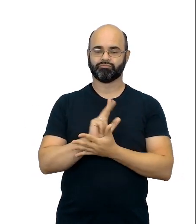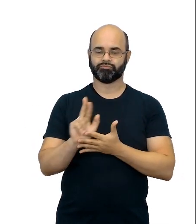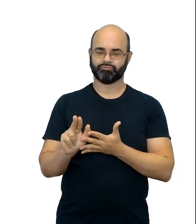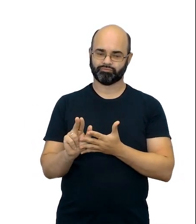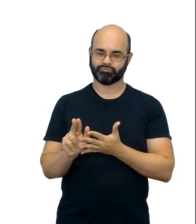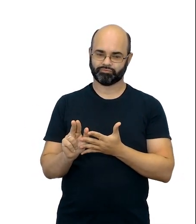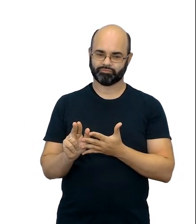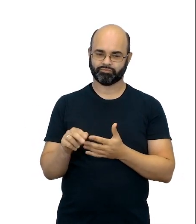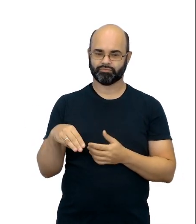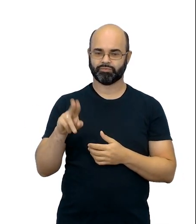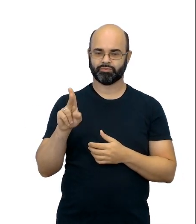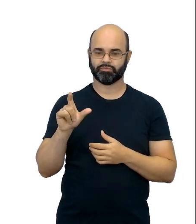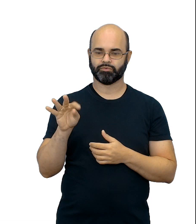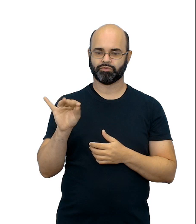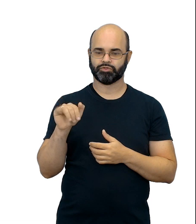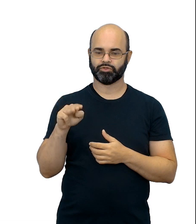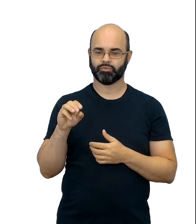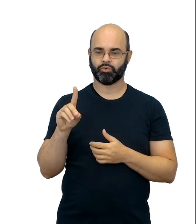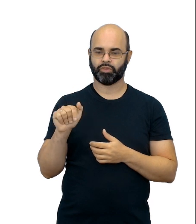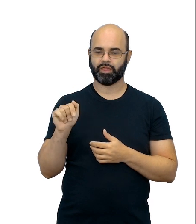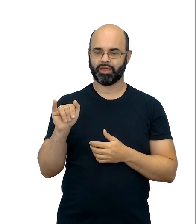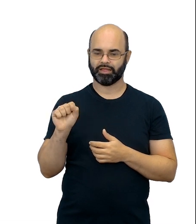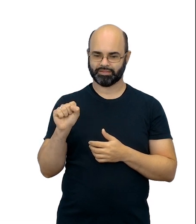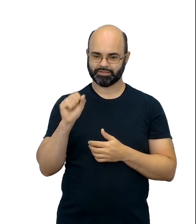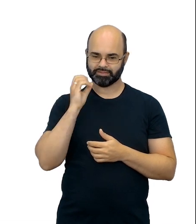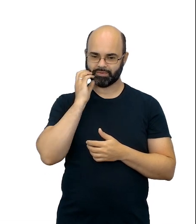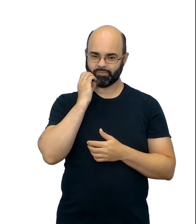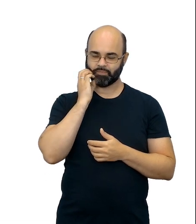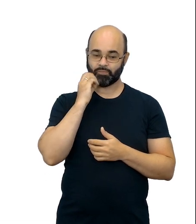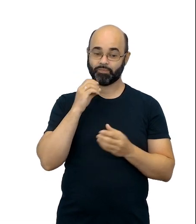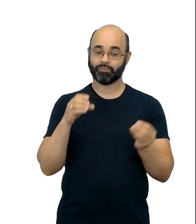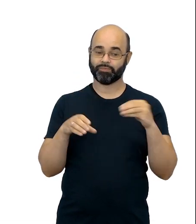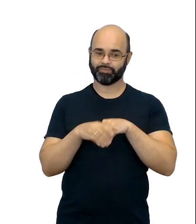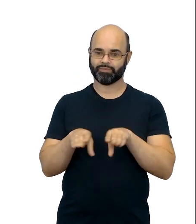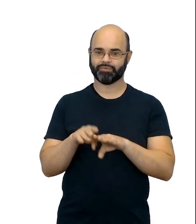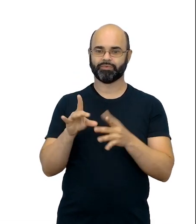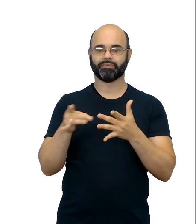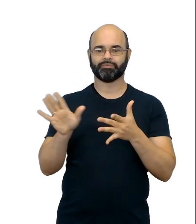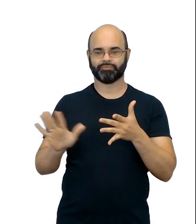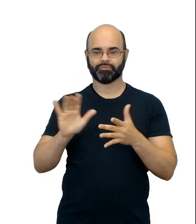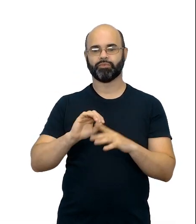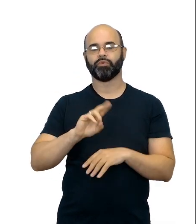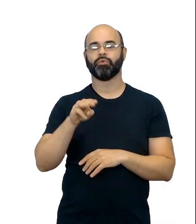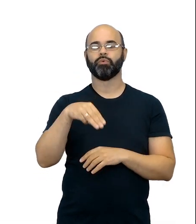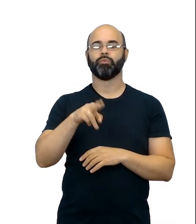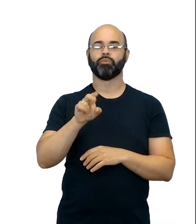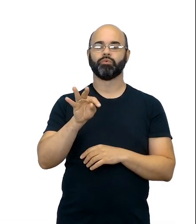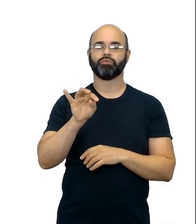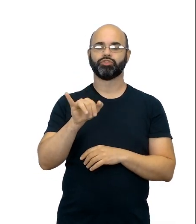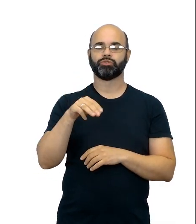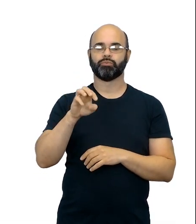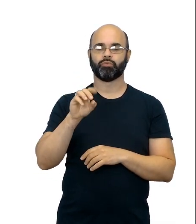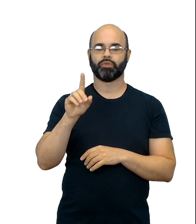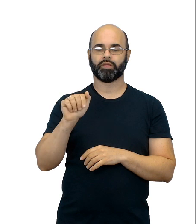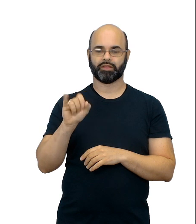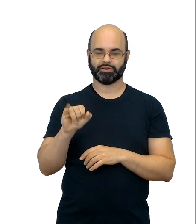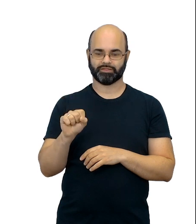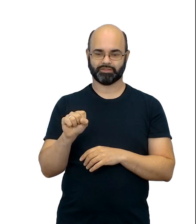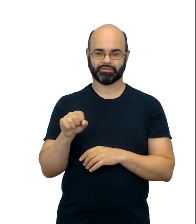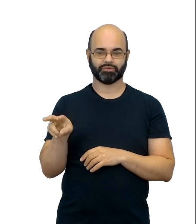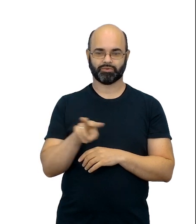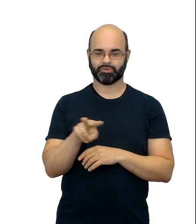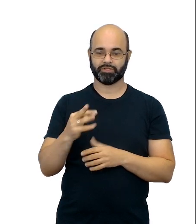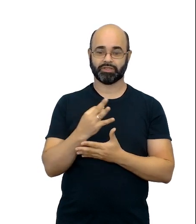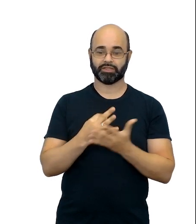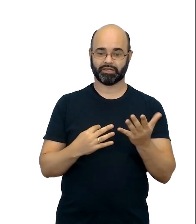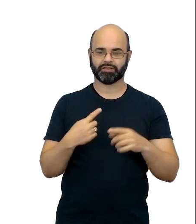falamos multimodais, nós devemos inserir aqui também os multissemióticos, porque são os textos que estão veiculando